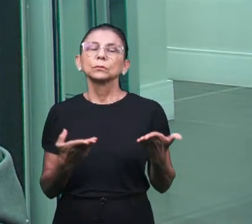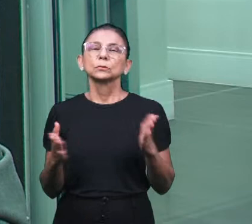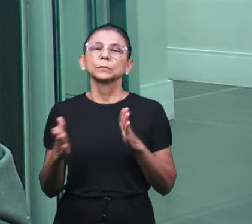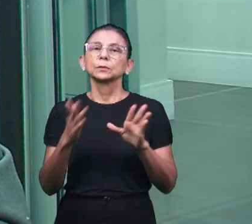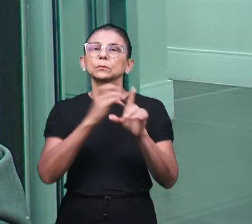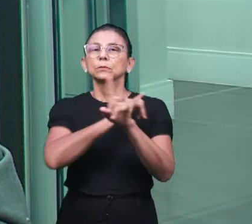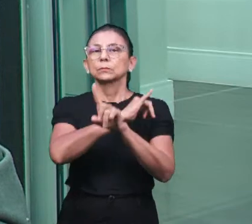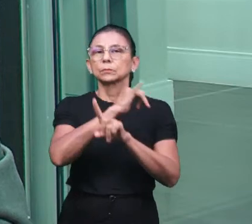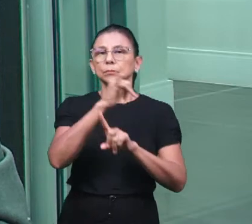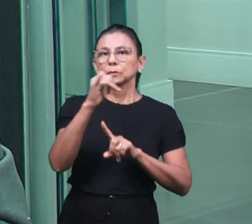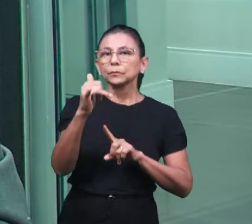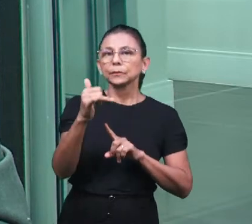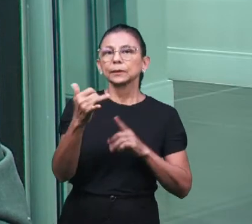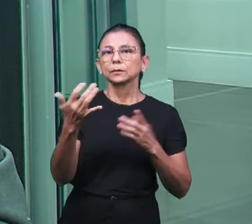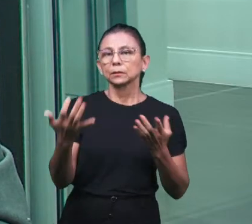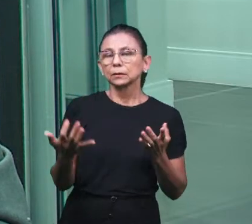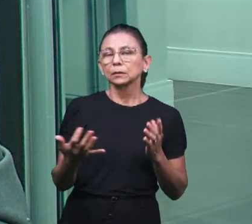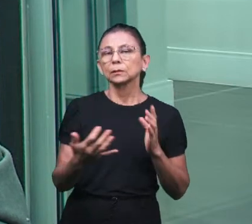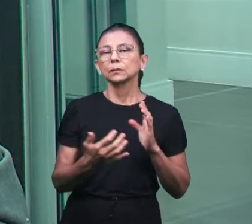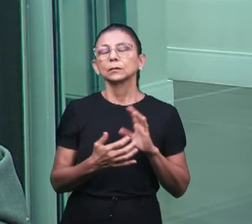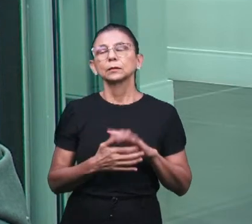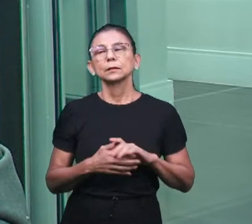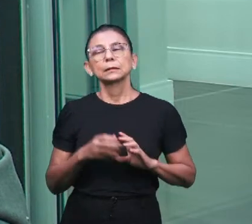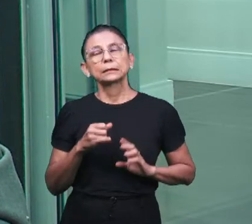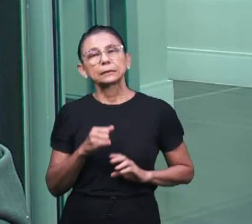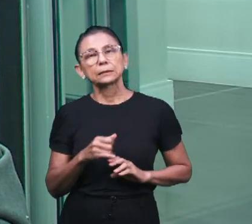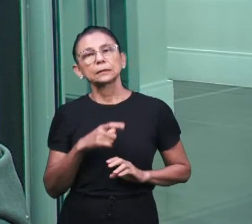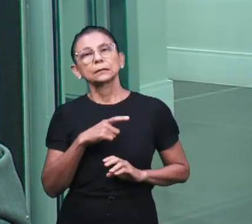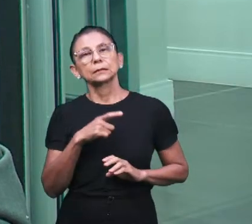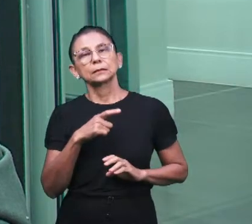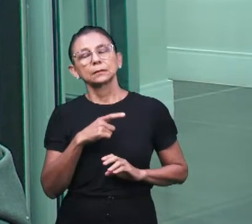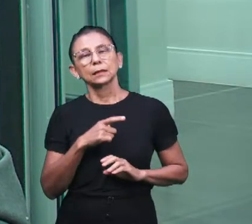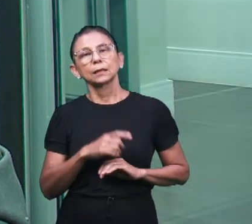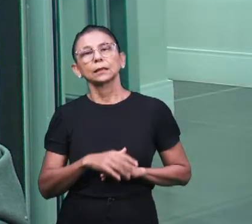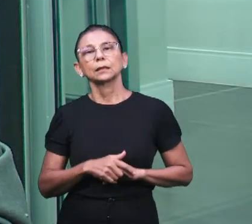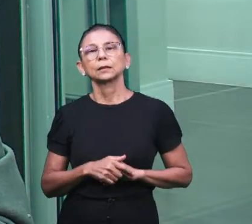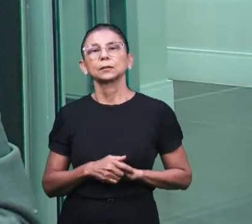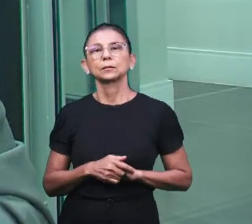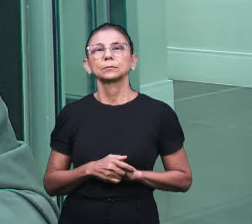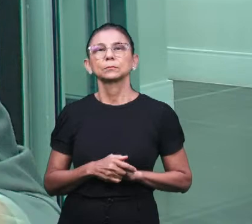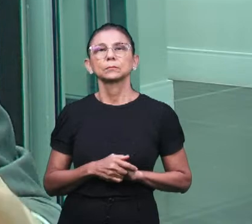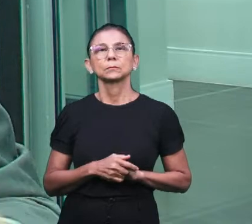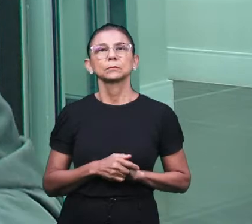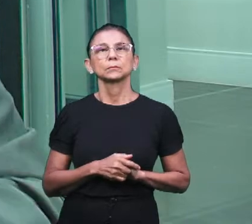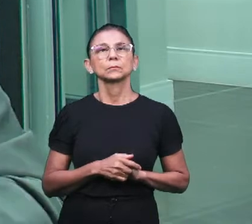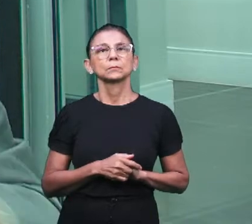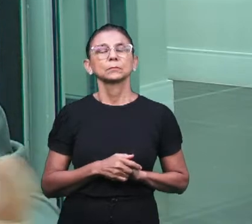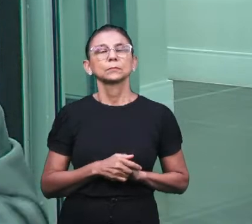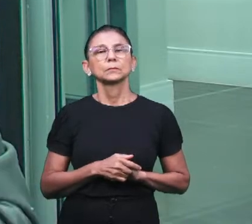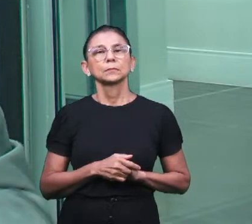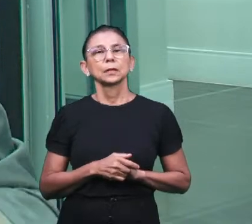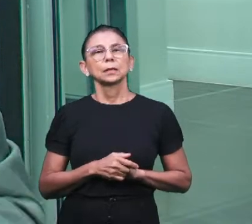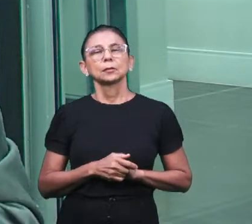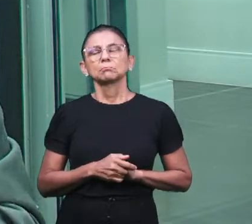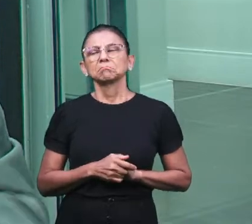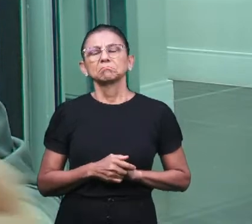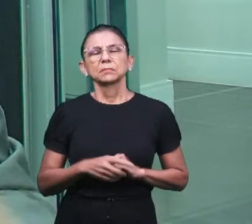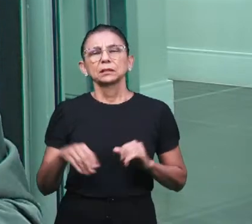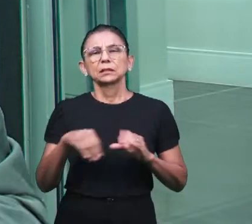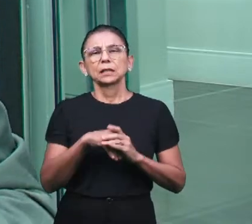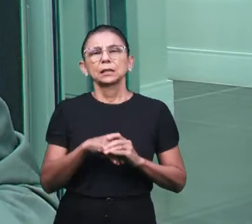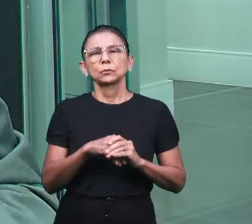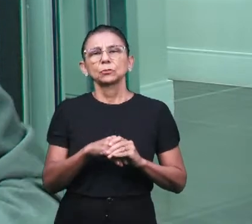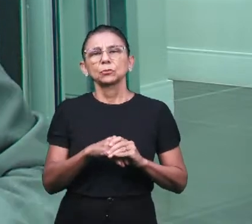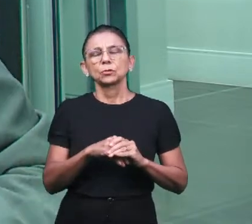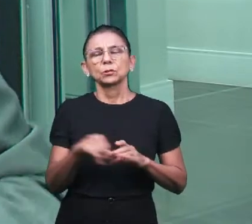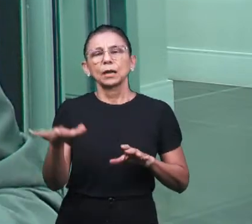né? Se tem alguma coisa que as pessoas hoje, em todos os aspectos, seja profissional, que